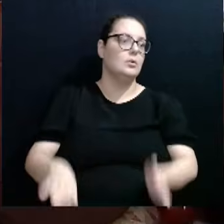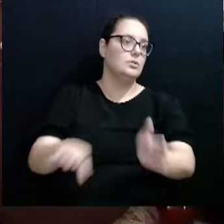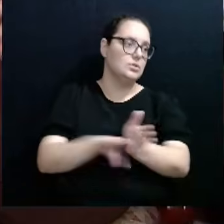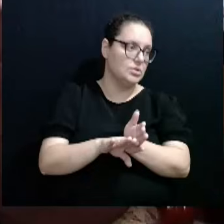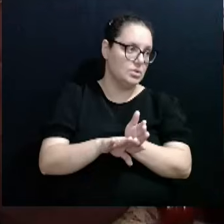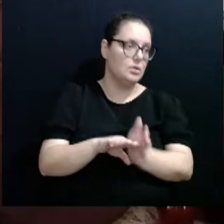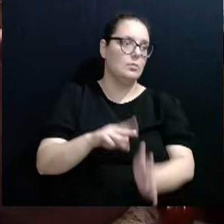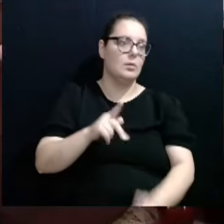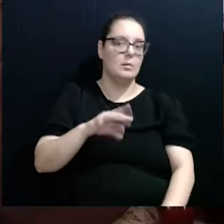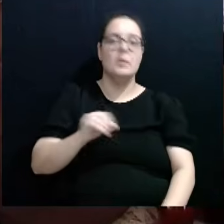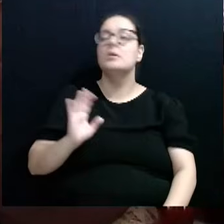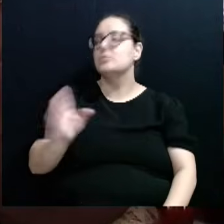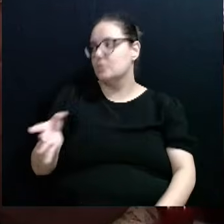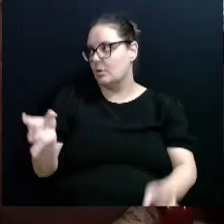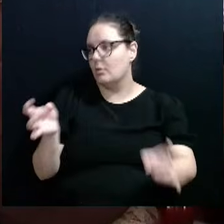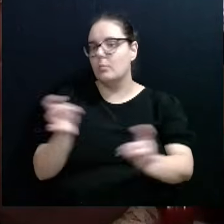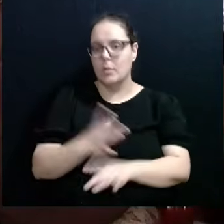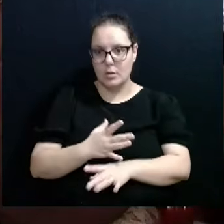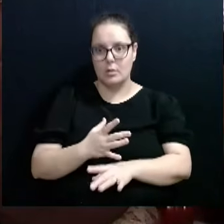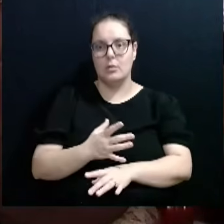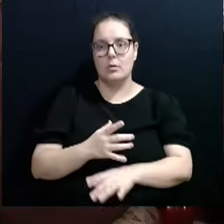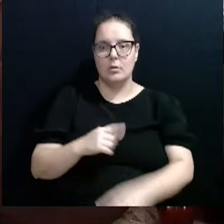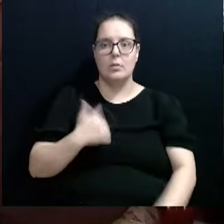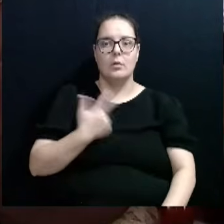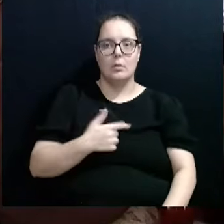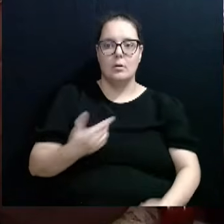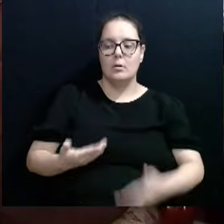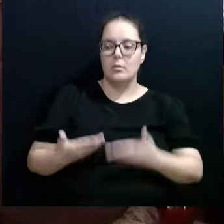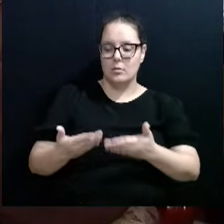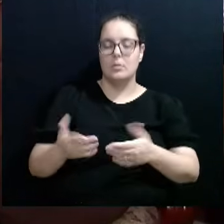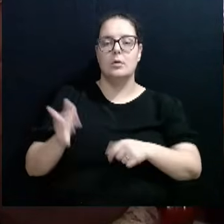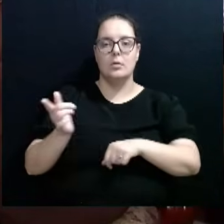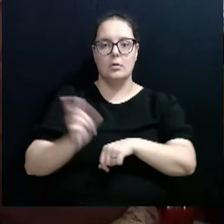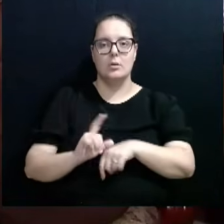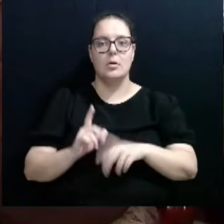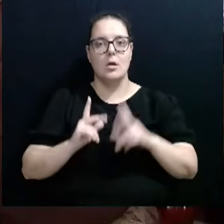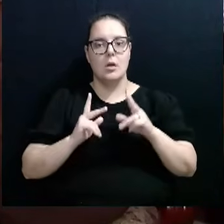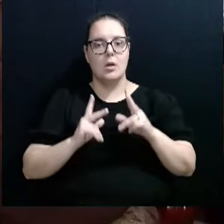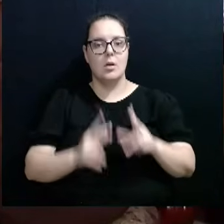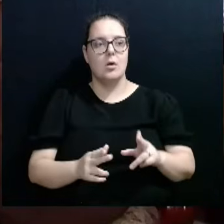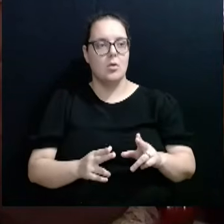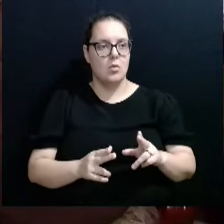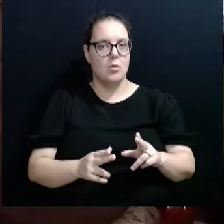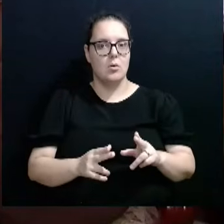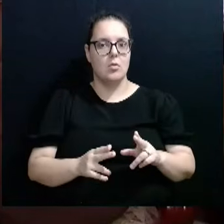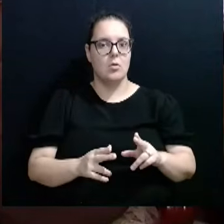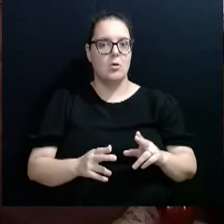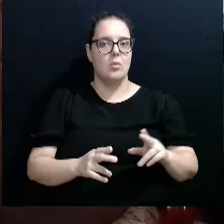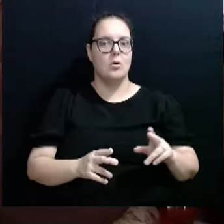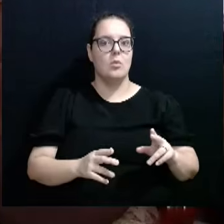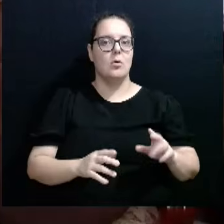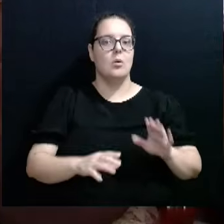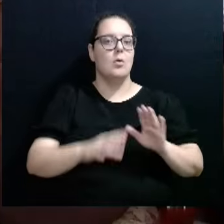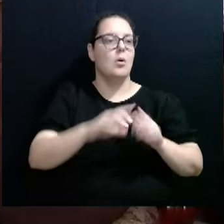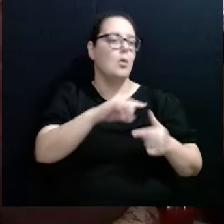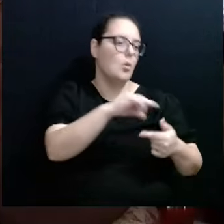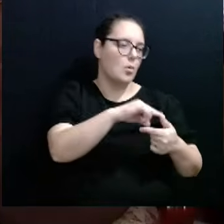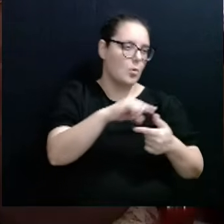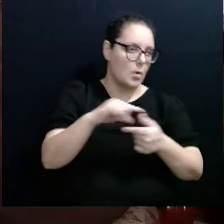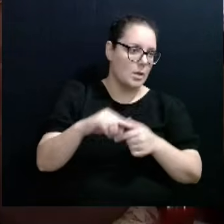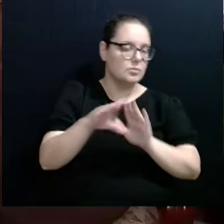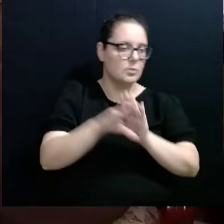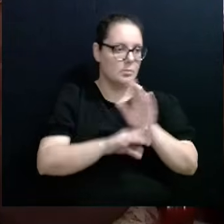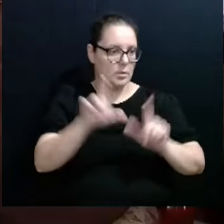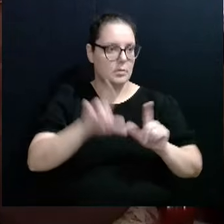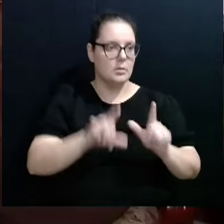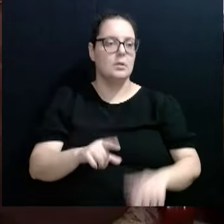restaurada, pronta, e a gente vai colocar ela na loja. É como se fossem quadros, uma programação, é isso? Isso. Então é a Hora do Garimpo,